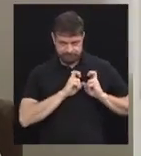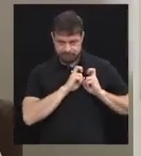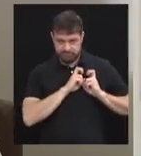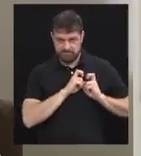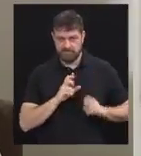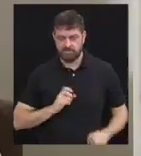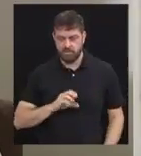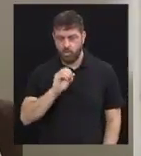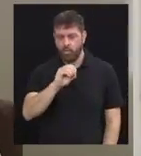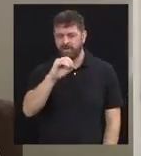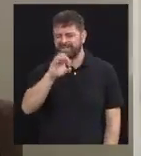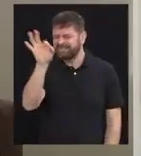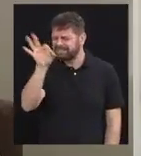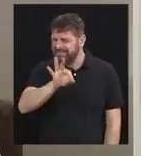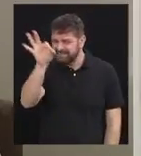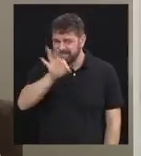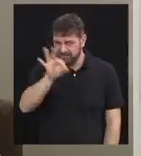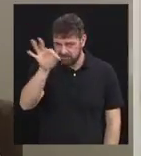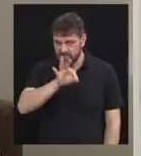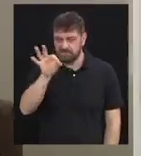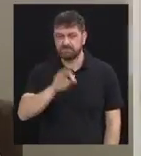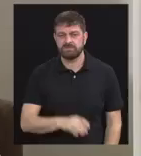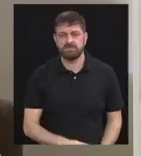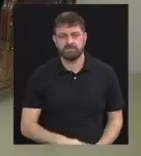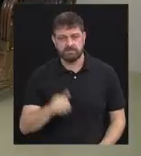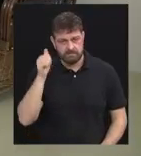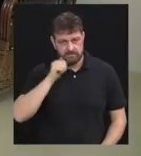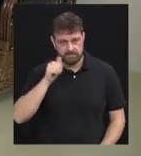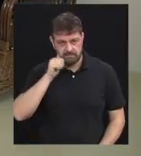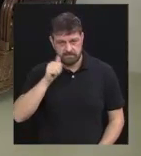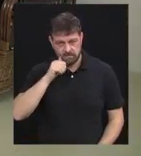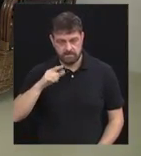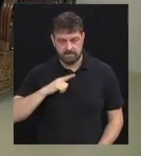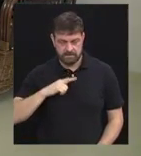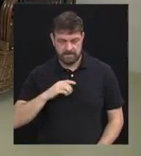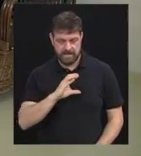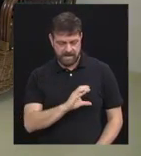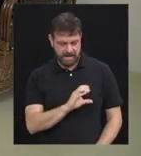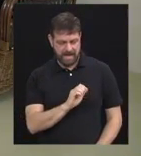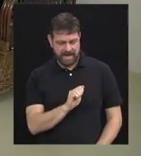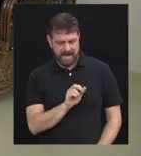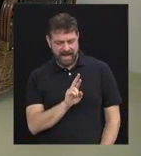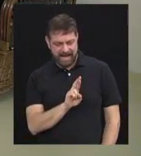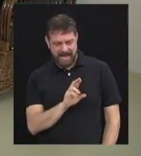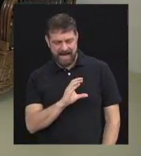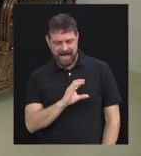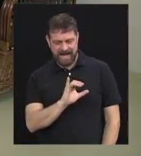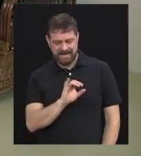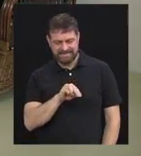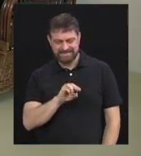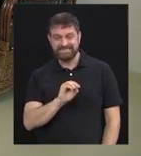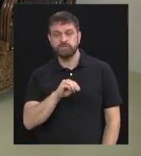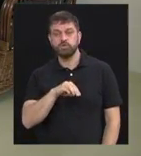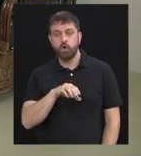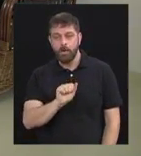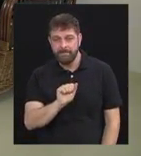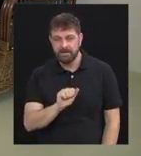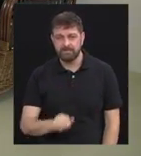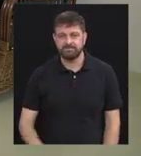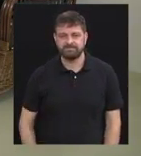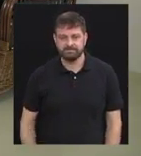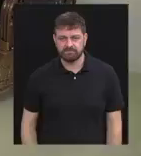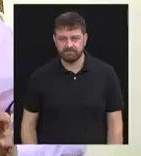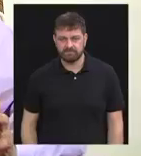ductal, 80% a 90% dos casos são os carcinomas. A grande maioria dos tumores são carcinomas.